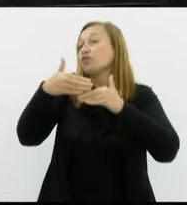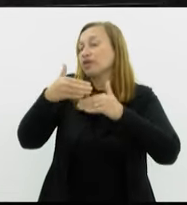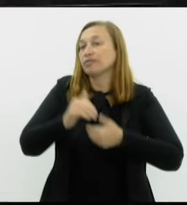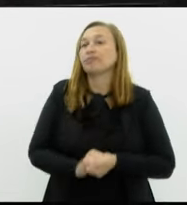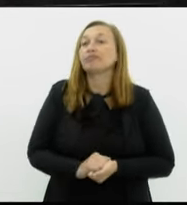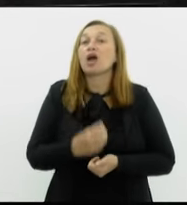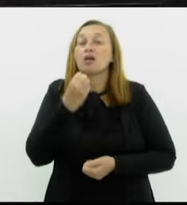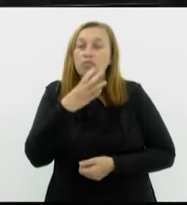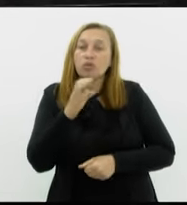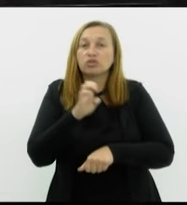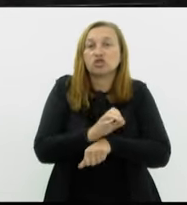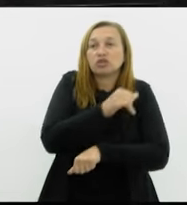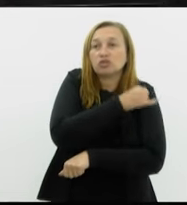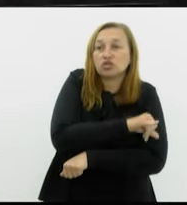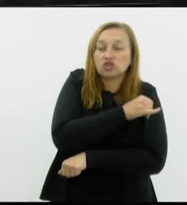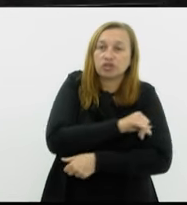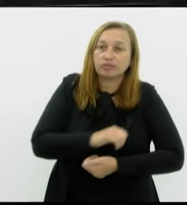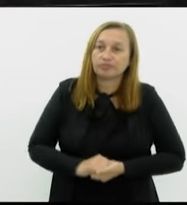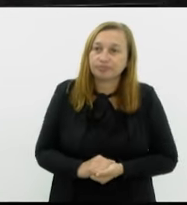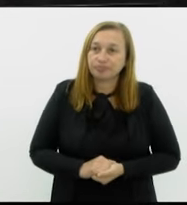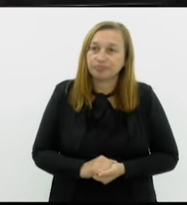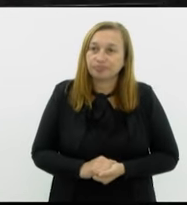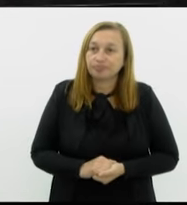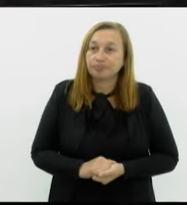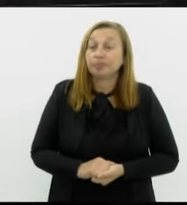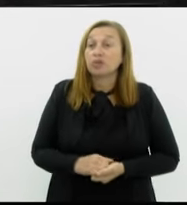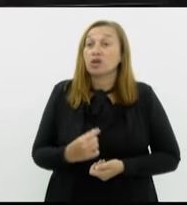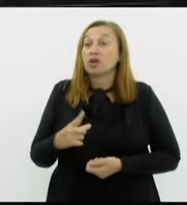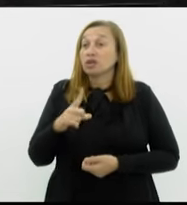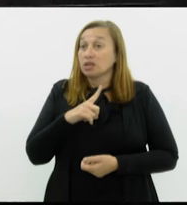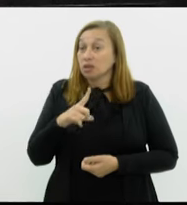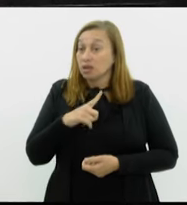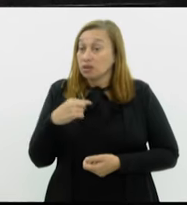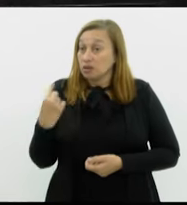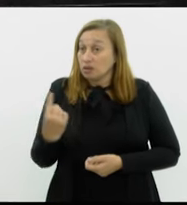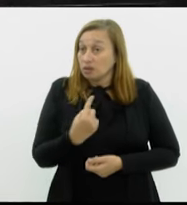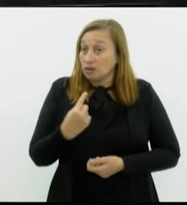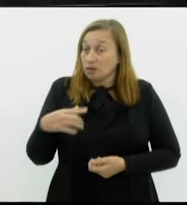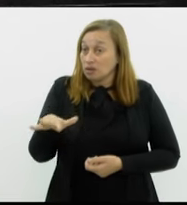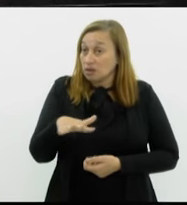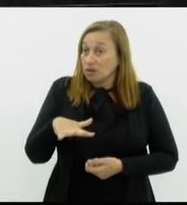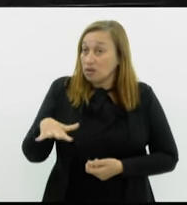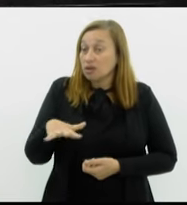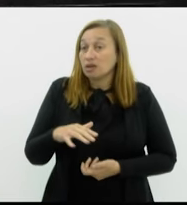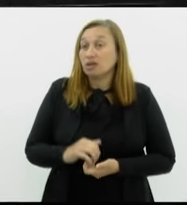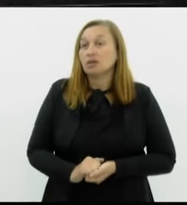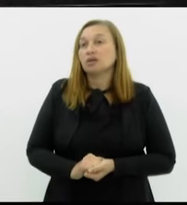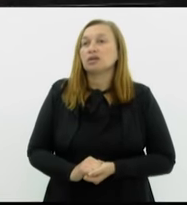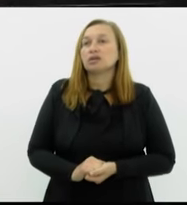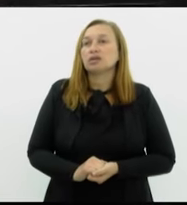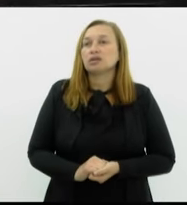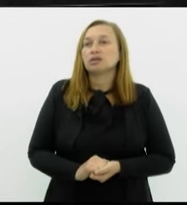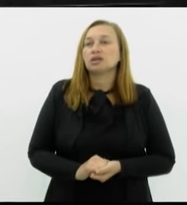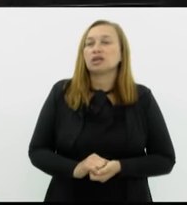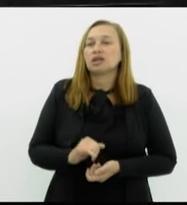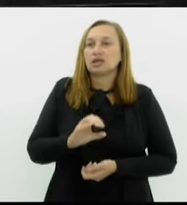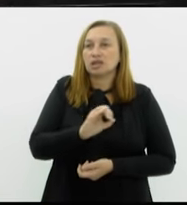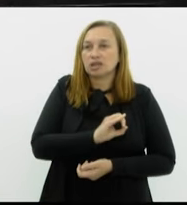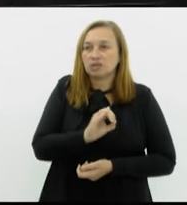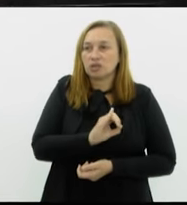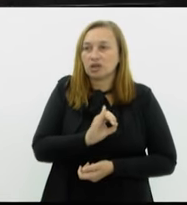para o estado do Rio de Janeiro. Porque nós temos, na região de